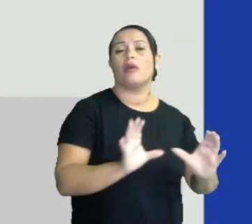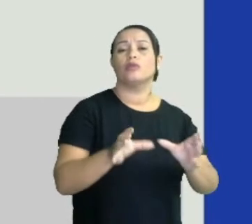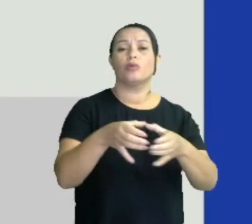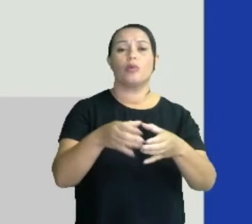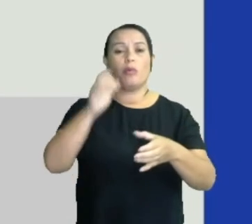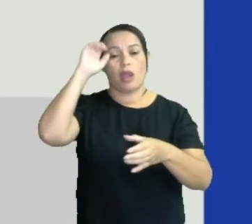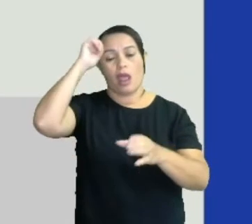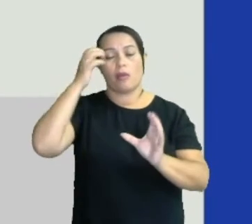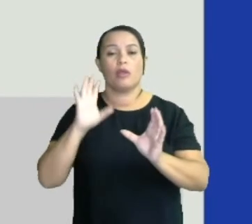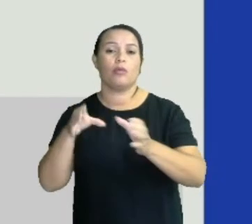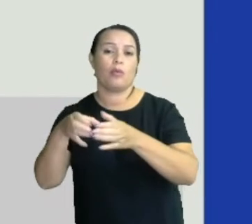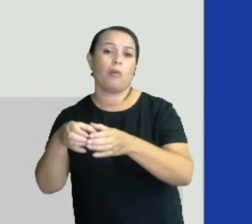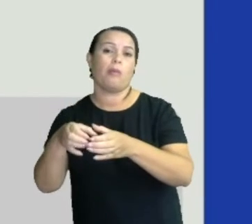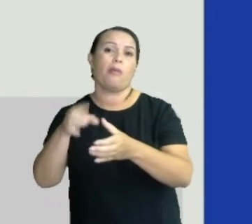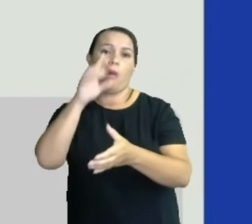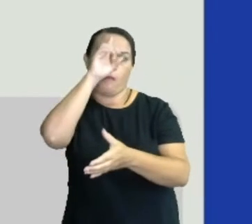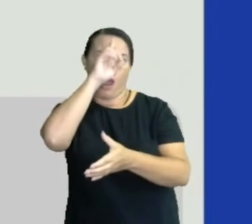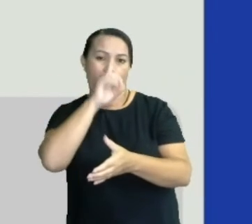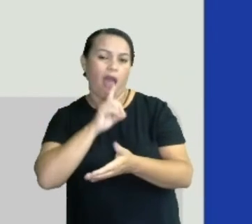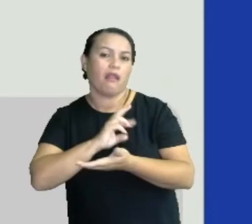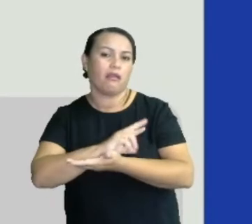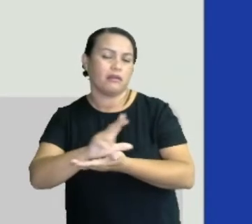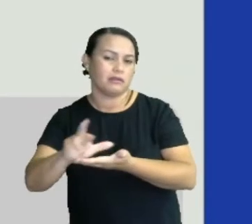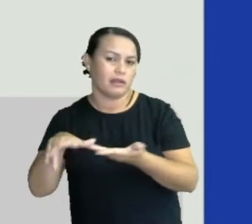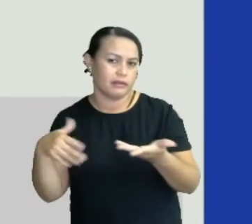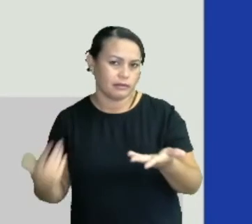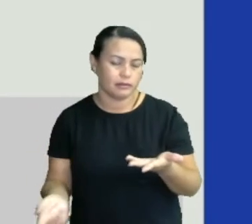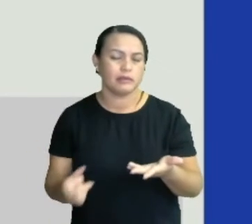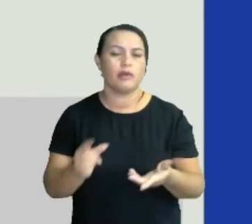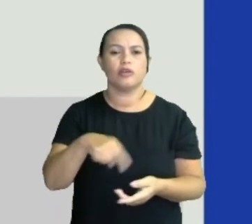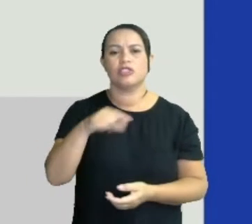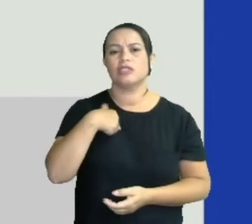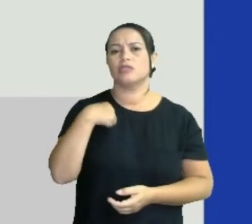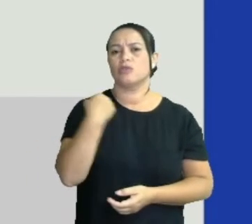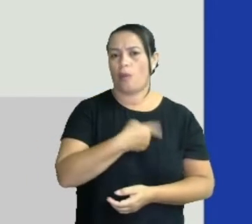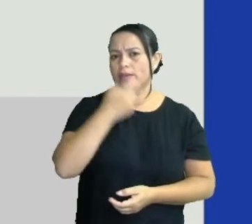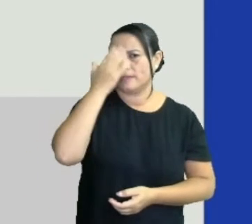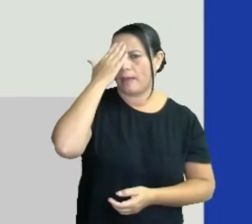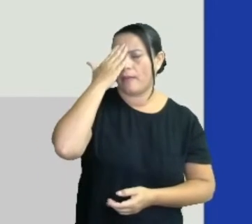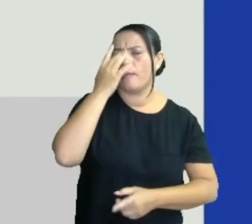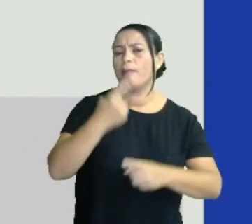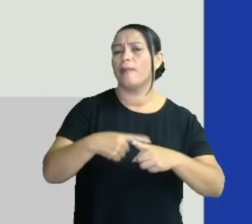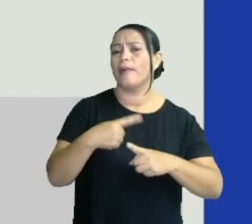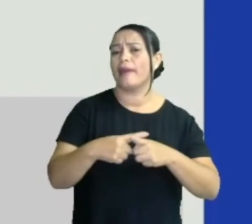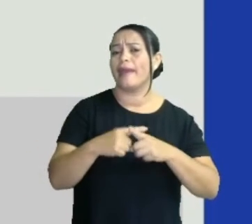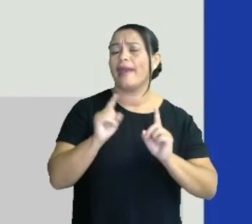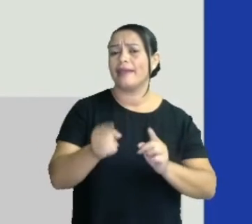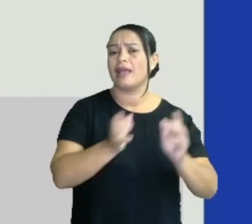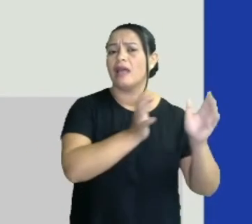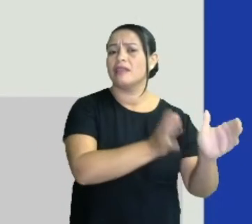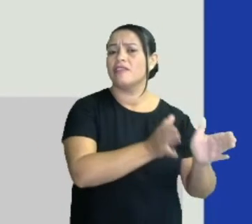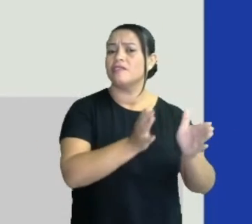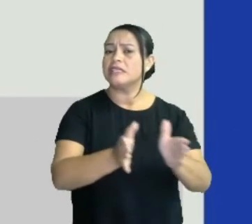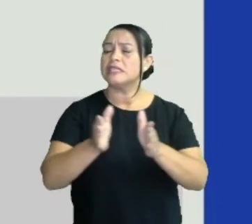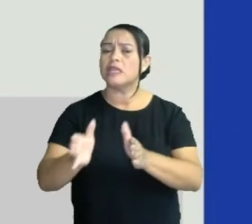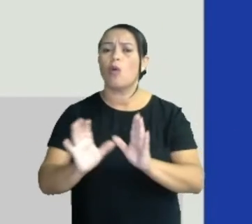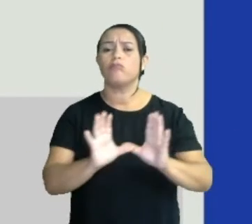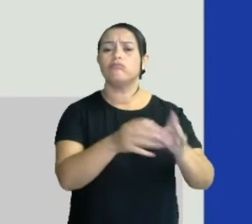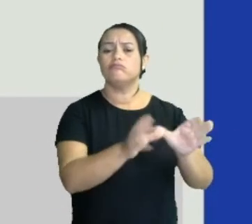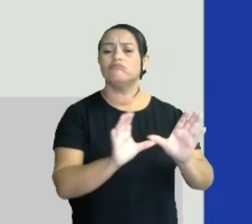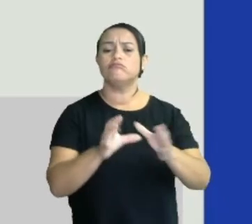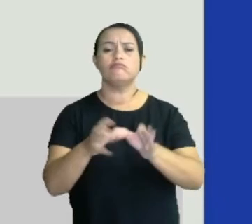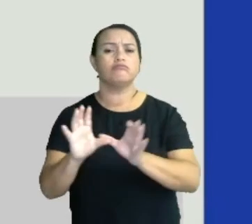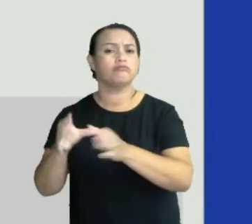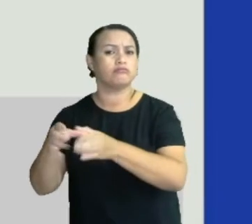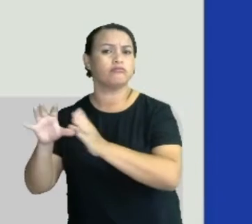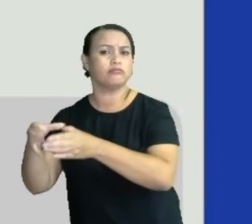negros, amarelos e etc. A gente sabe disso. Por quê? Porque essa divisão